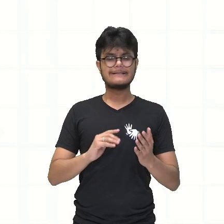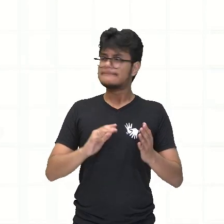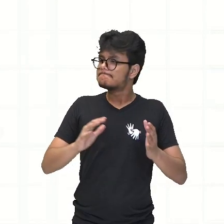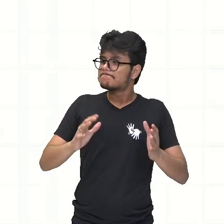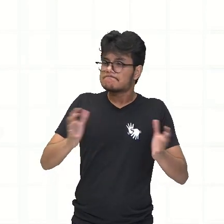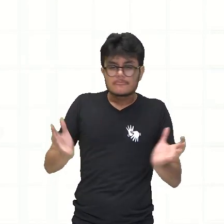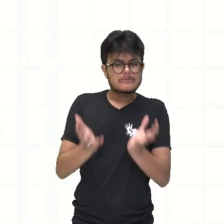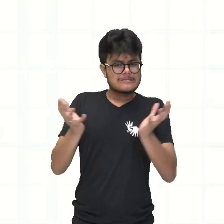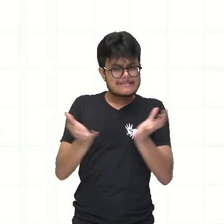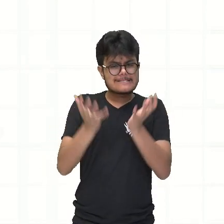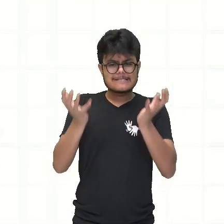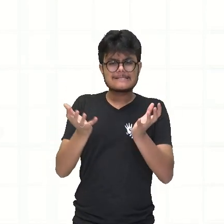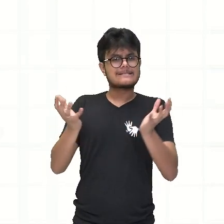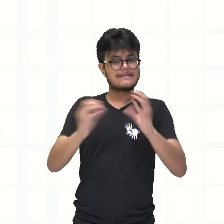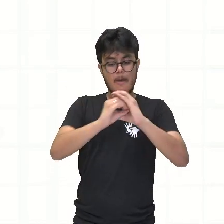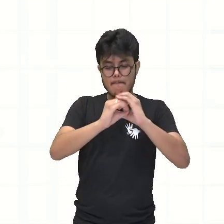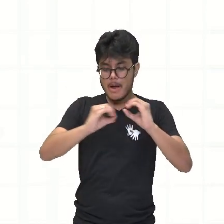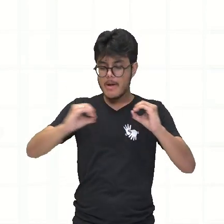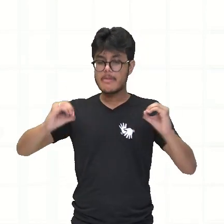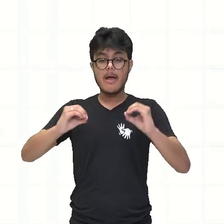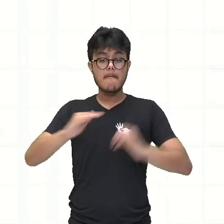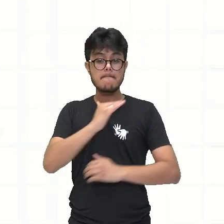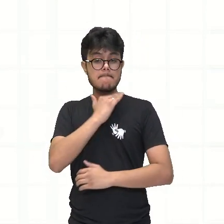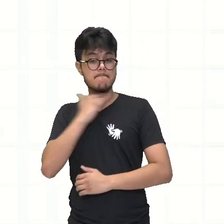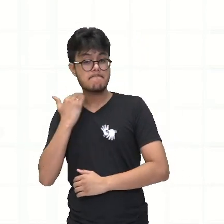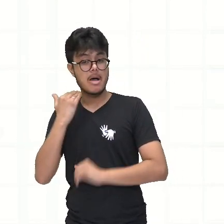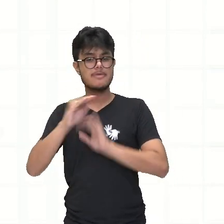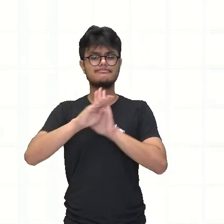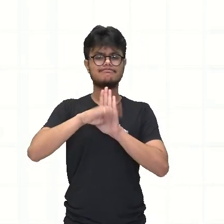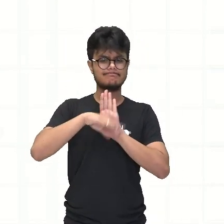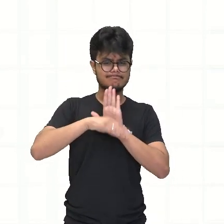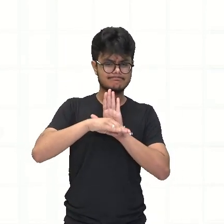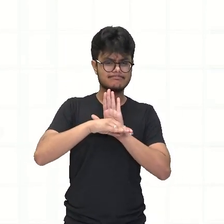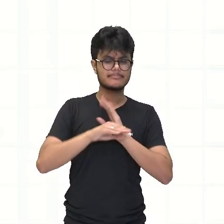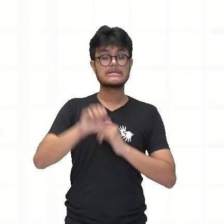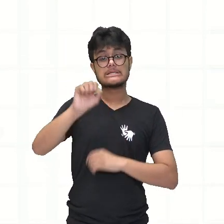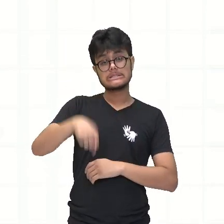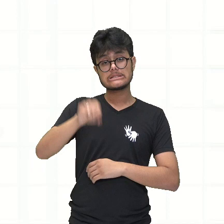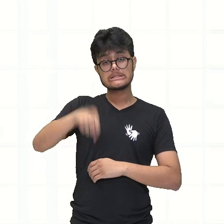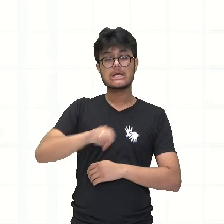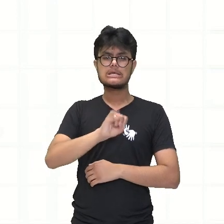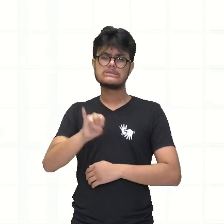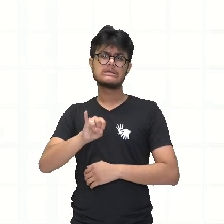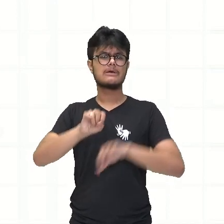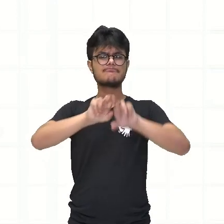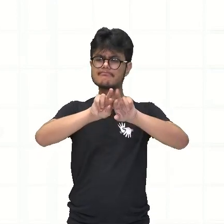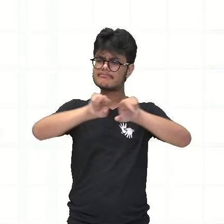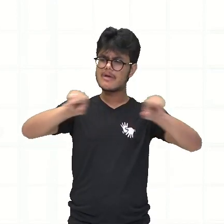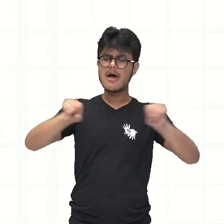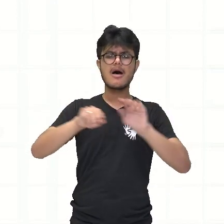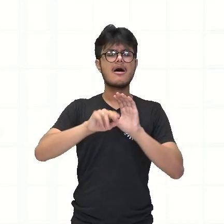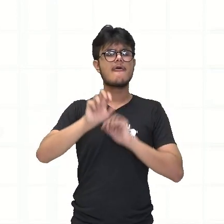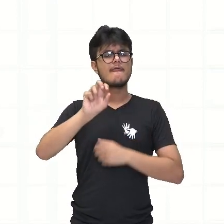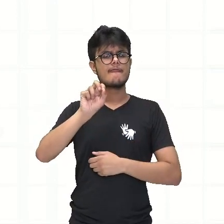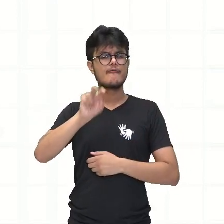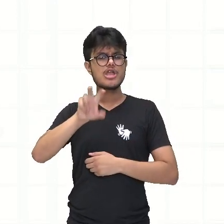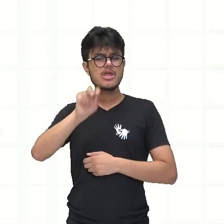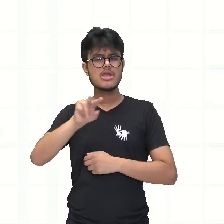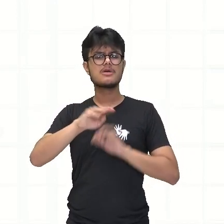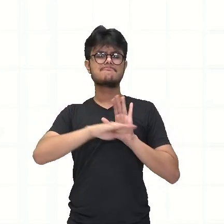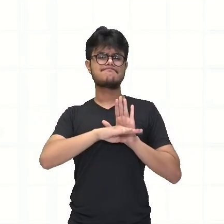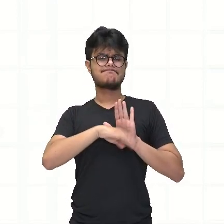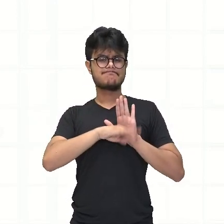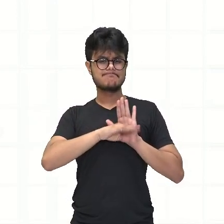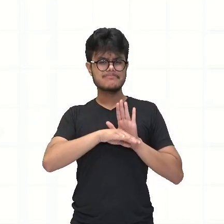bactérias. As bactérias são, assim como todos os micro-organismos ou substâncias que causam reação do